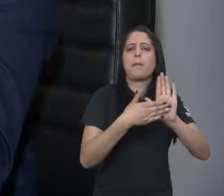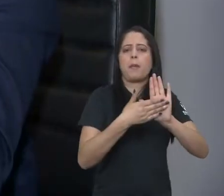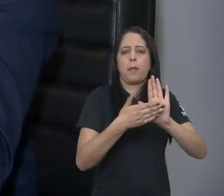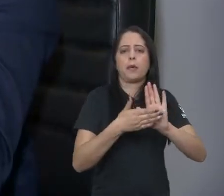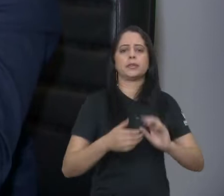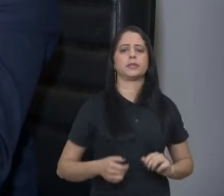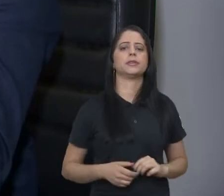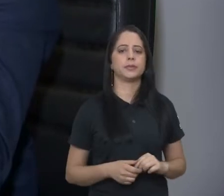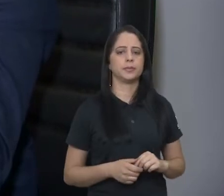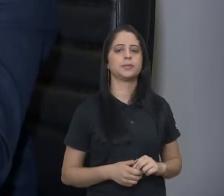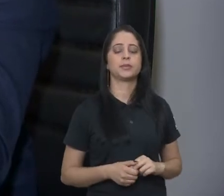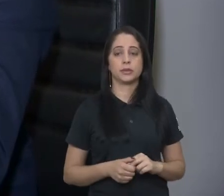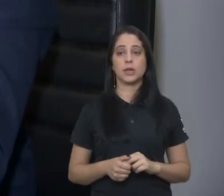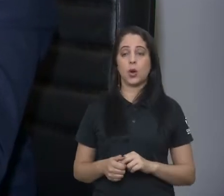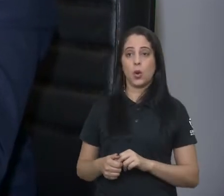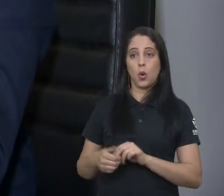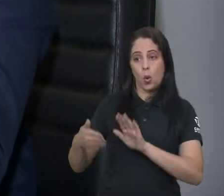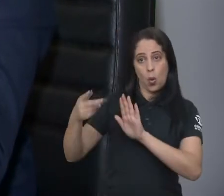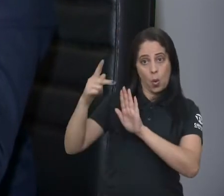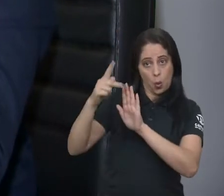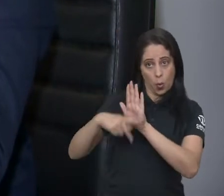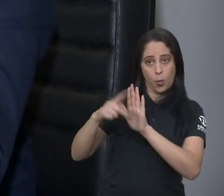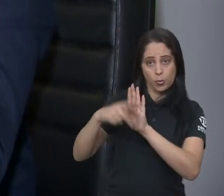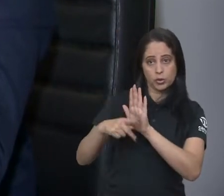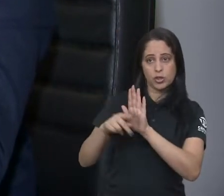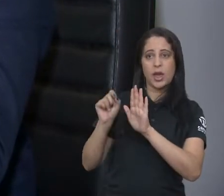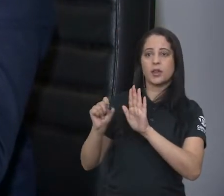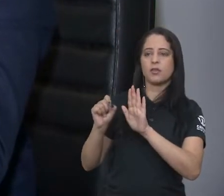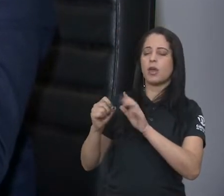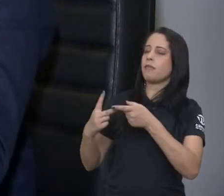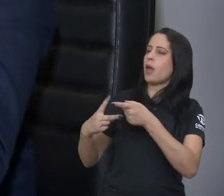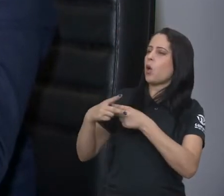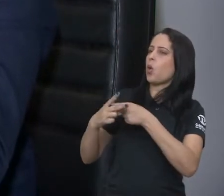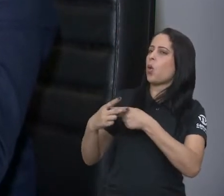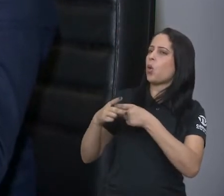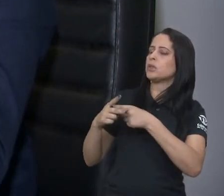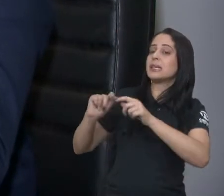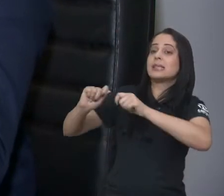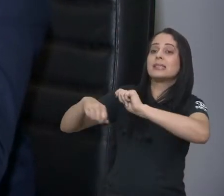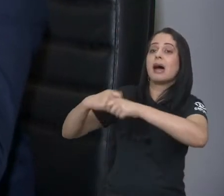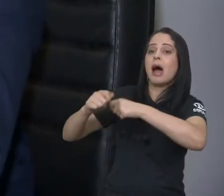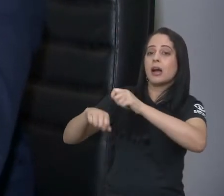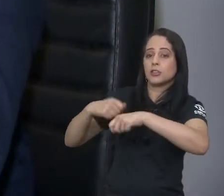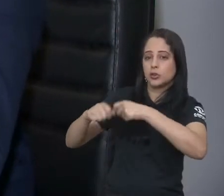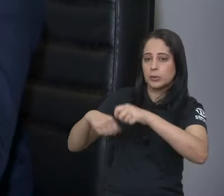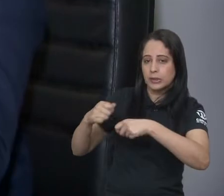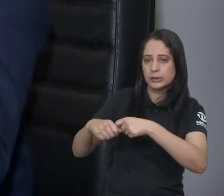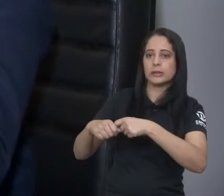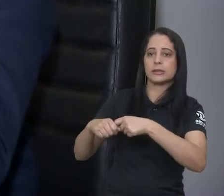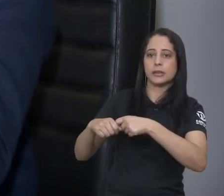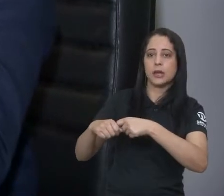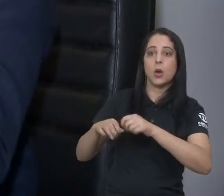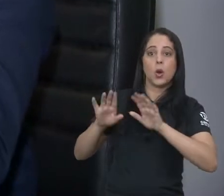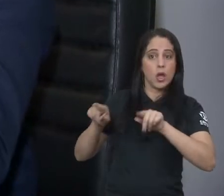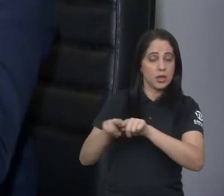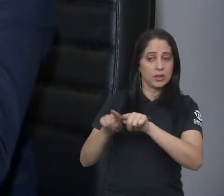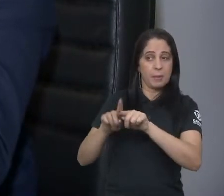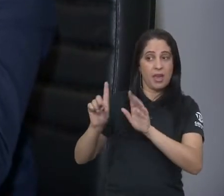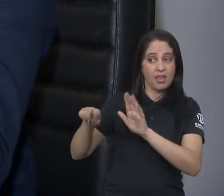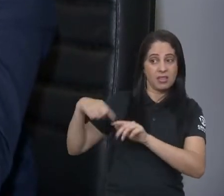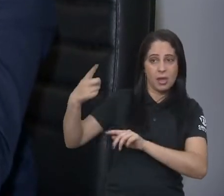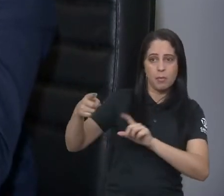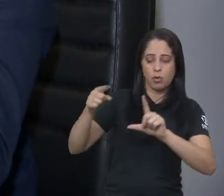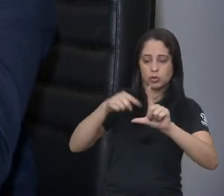esse projeto veio para corrigir os procedimentos da administração municipal e garantir, quem sabe, na próxima avaliação da